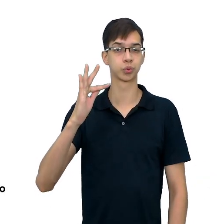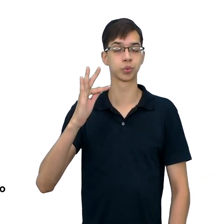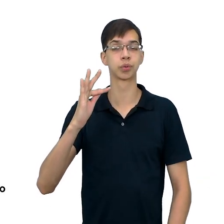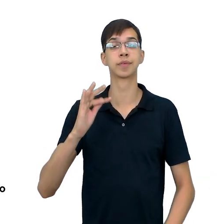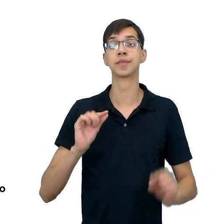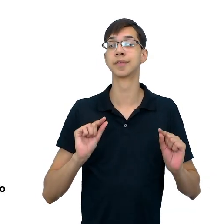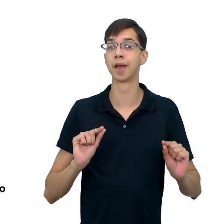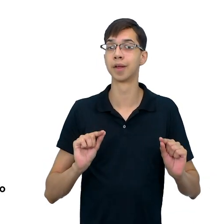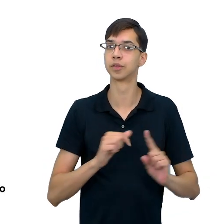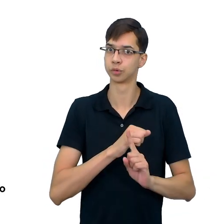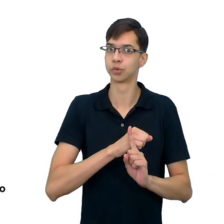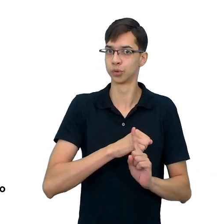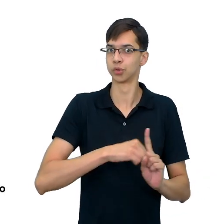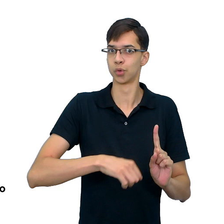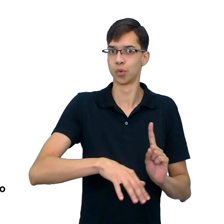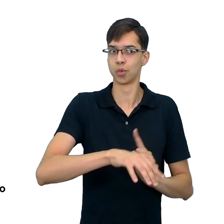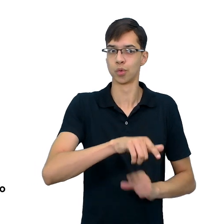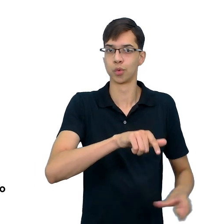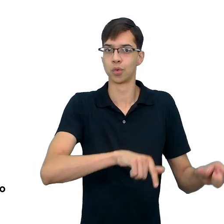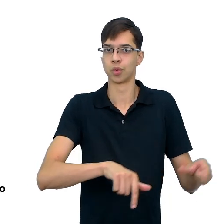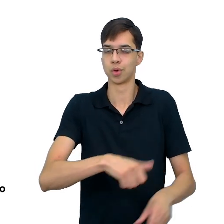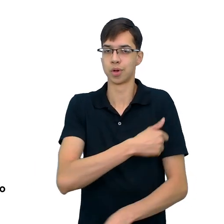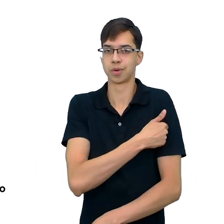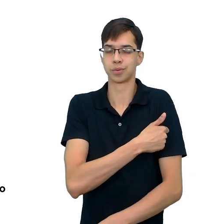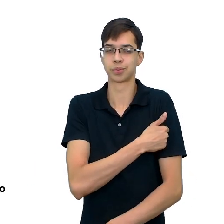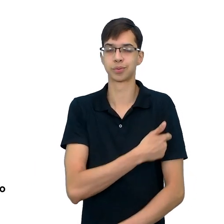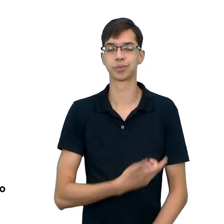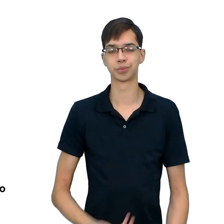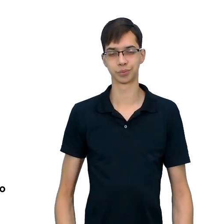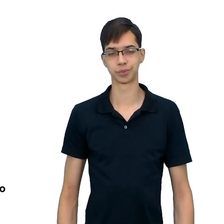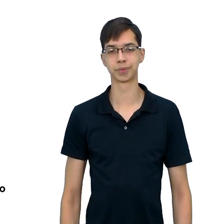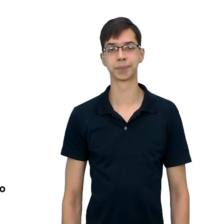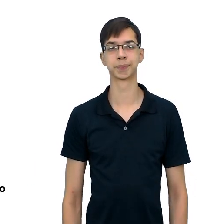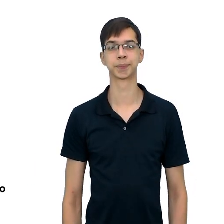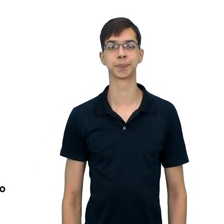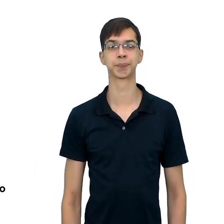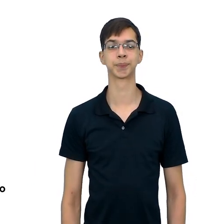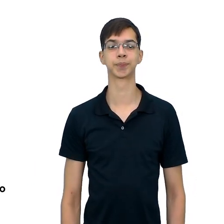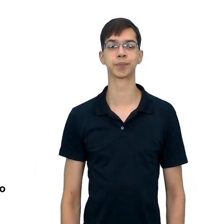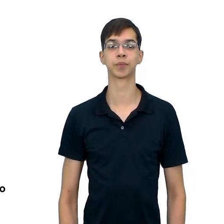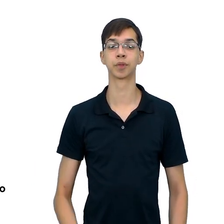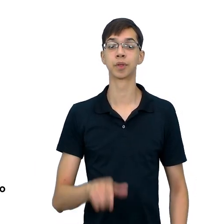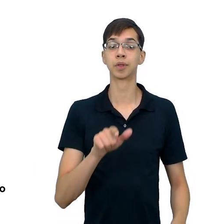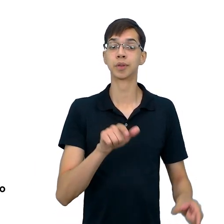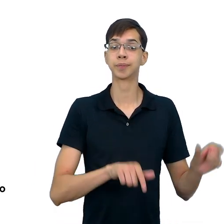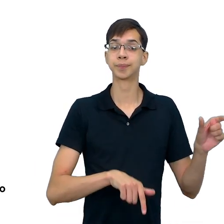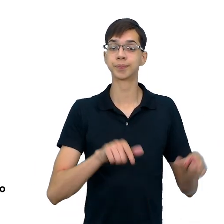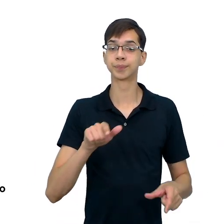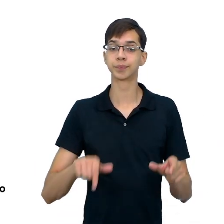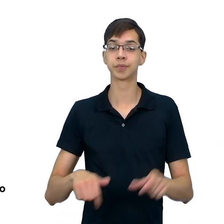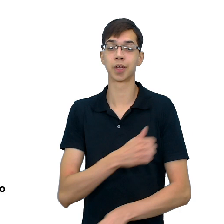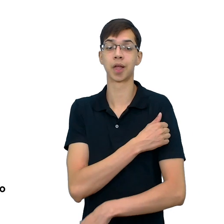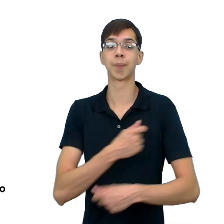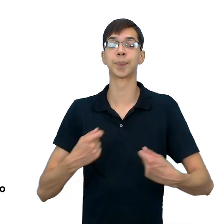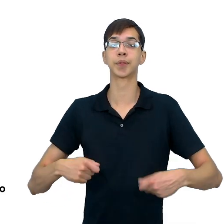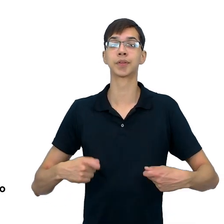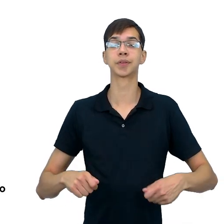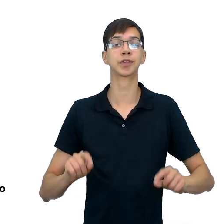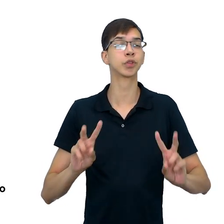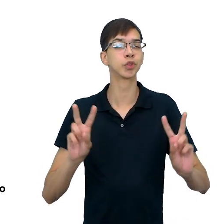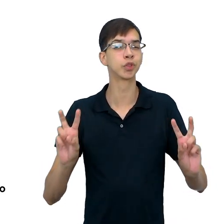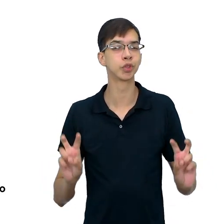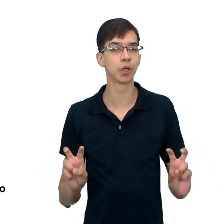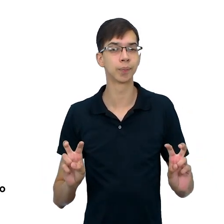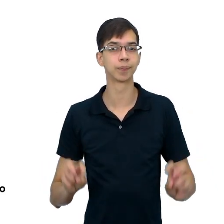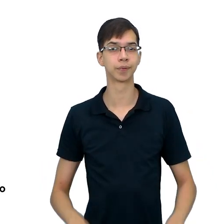Dando continuidade nessa aula 3, causando impacto, os estudantes eles precisam mobilizar alguns conhecimentos linguísticos, seja aí no campo